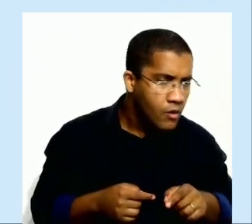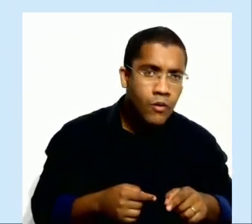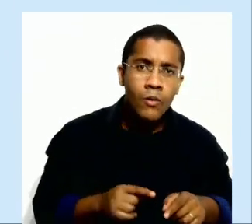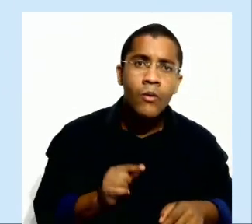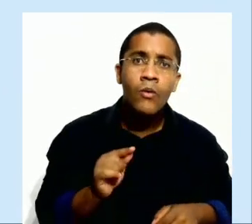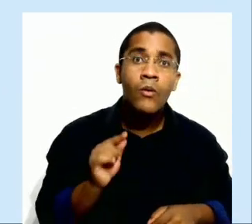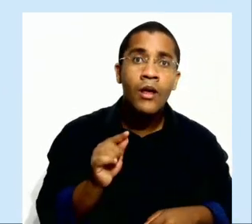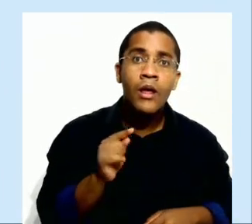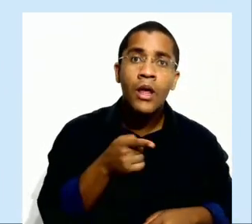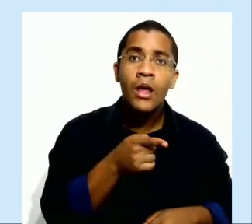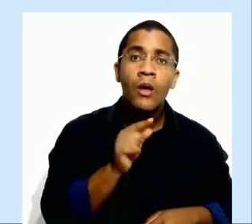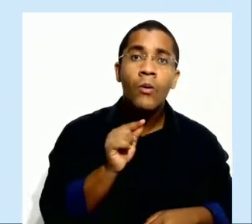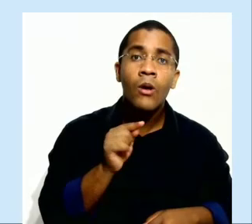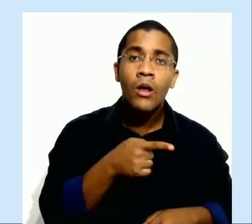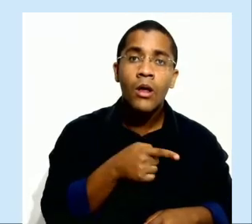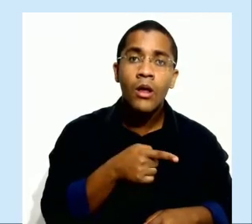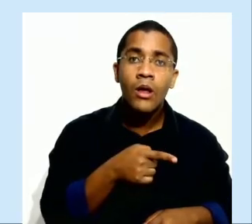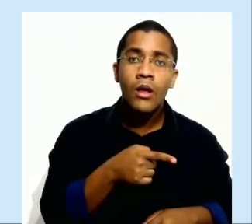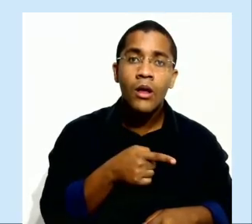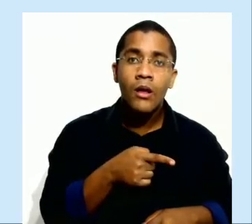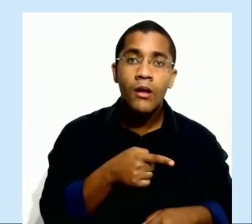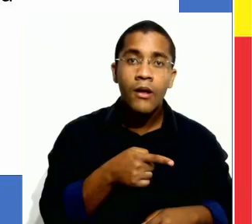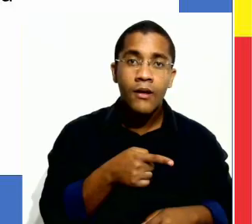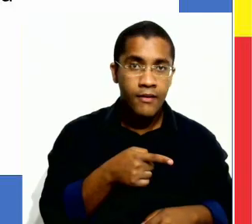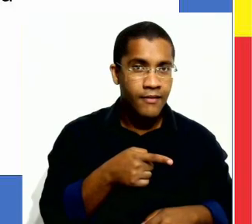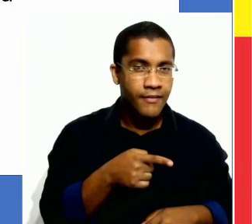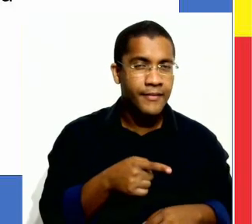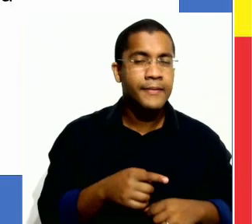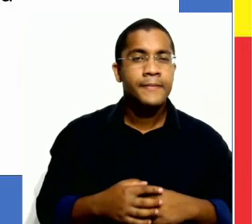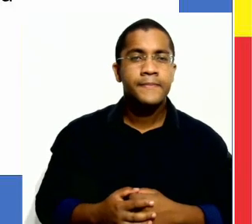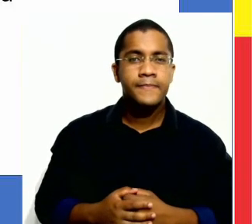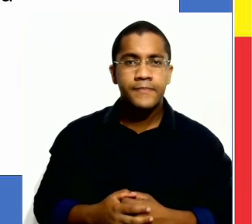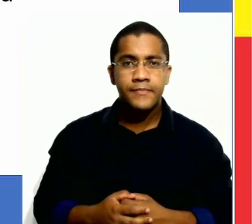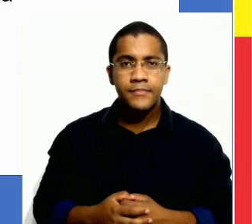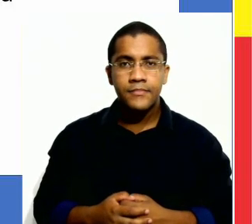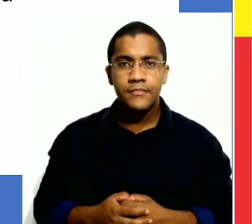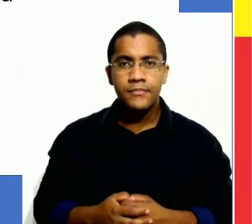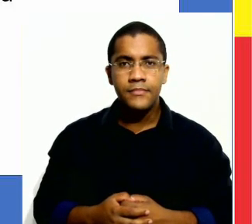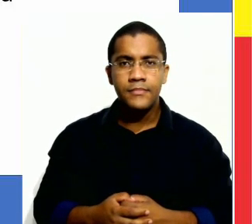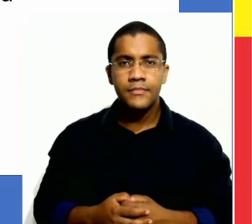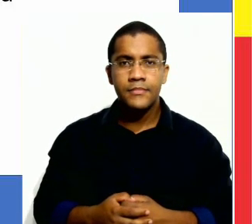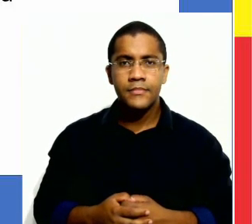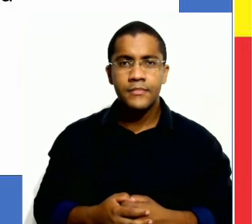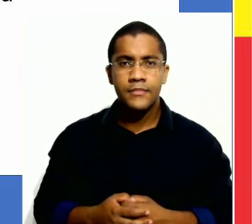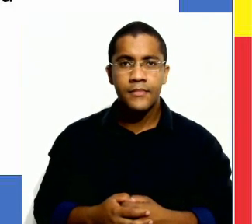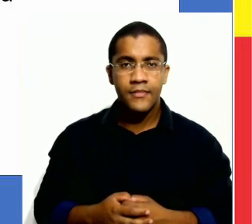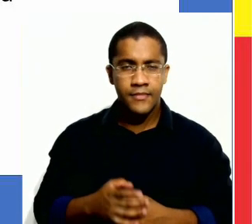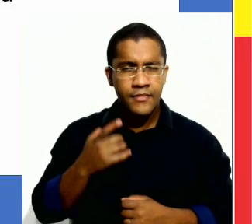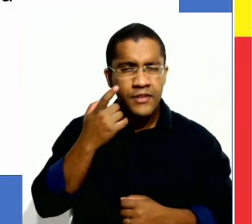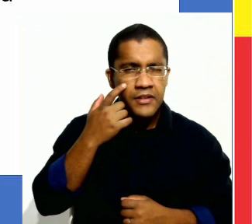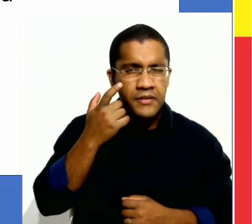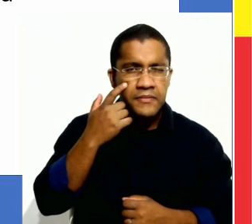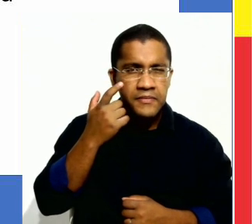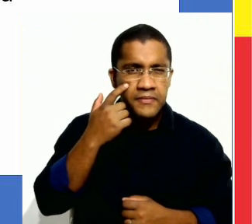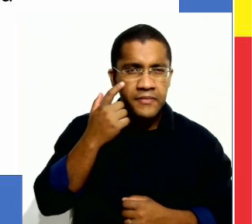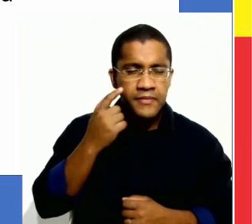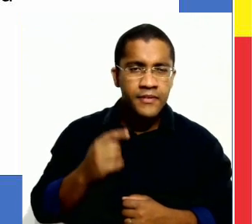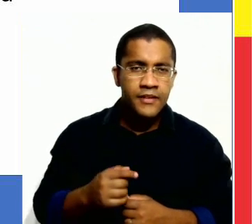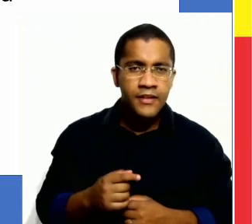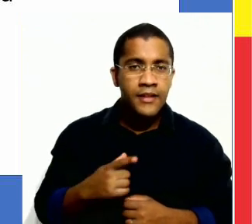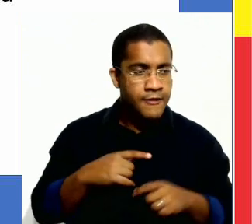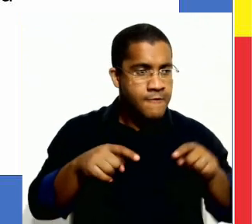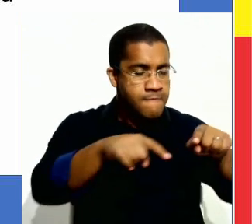cratera? O que tinha nessa cratera? O que tinha nessa cratera? Então, vamos